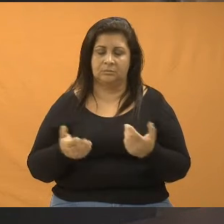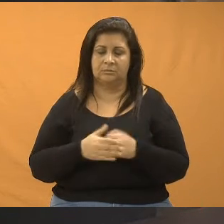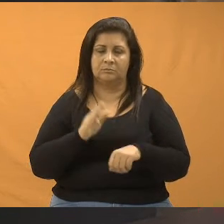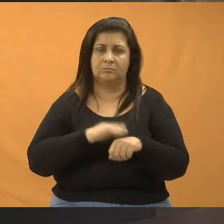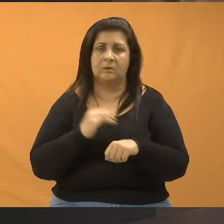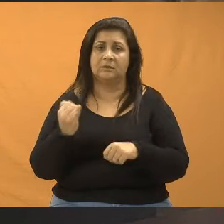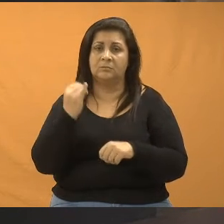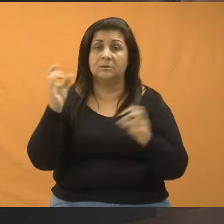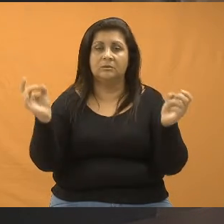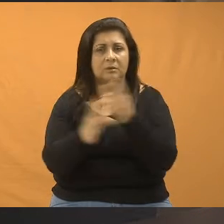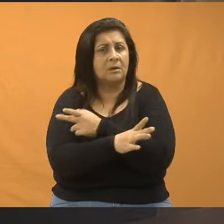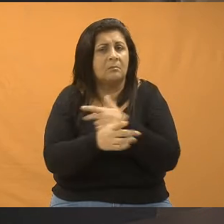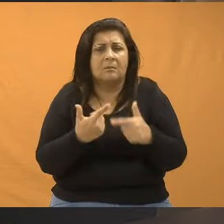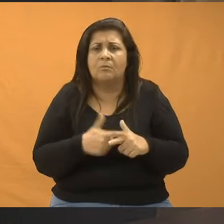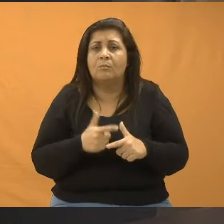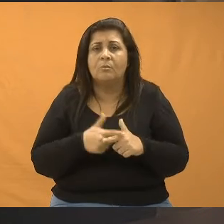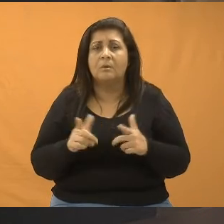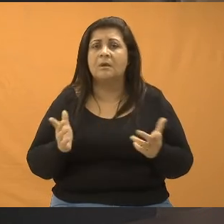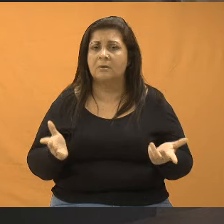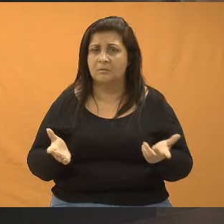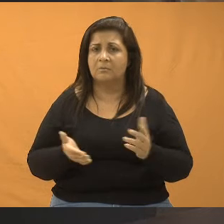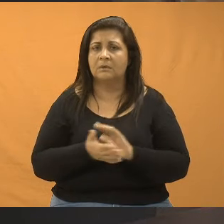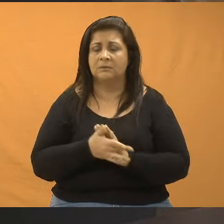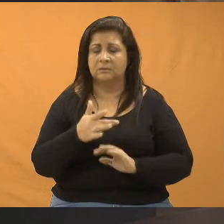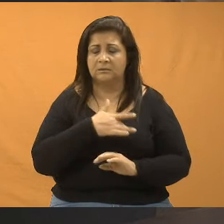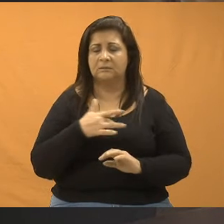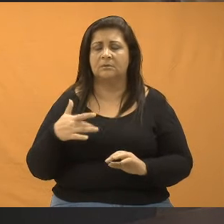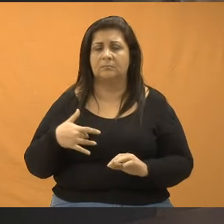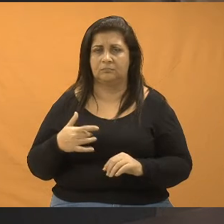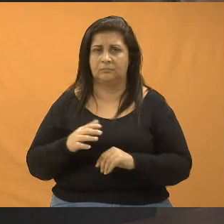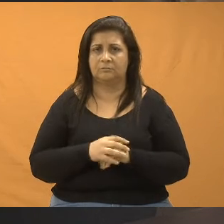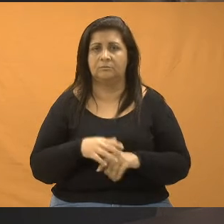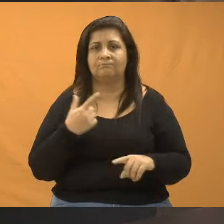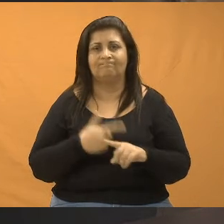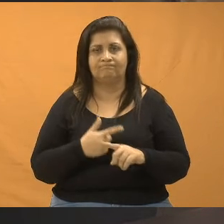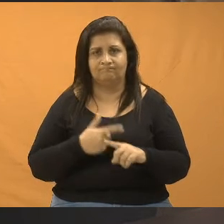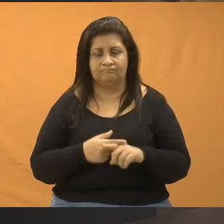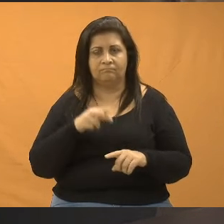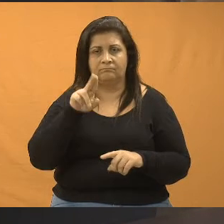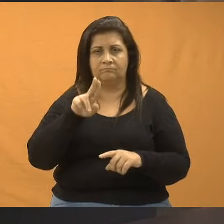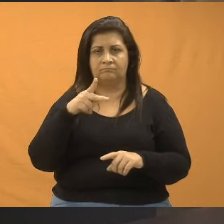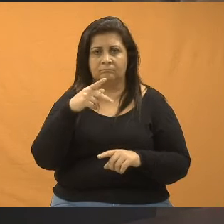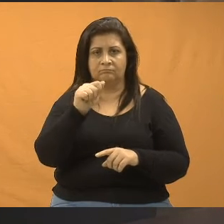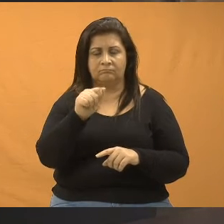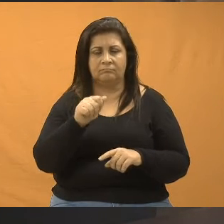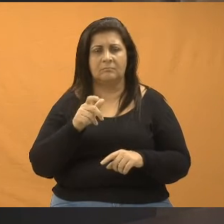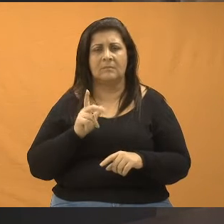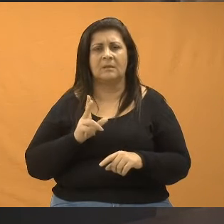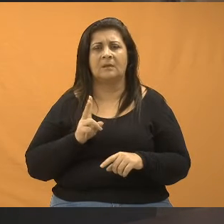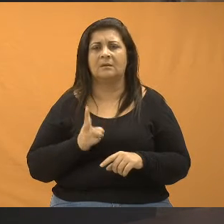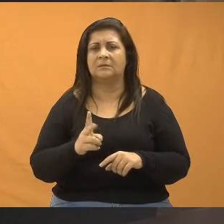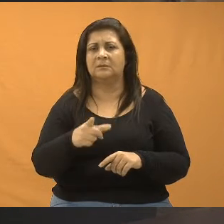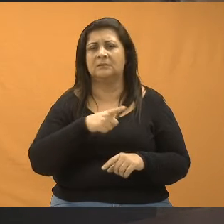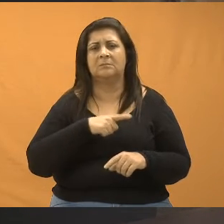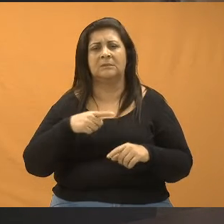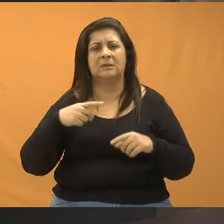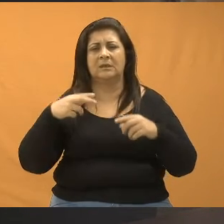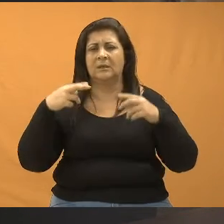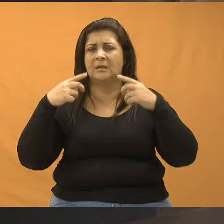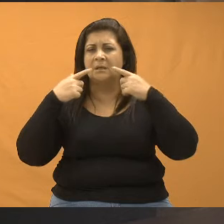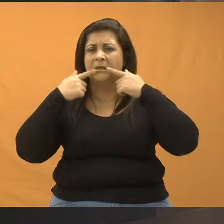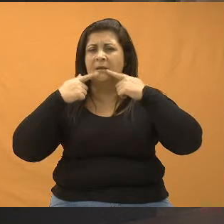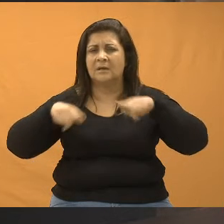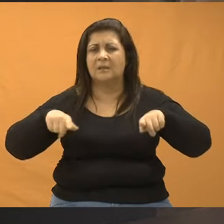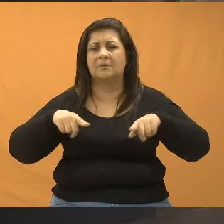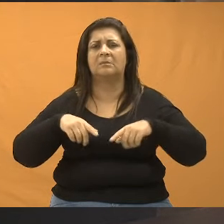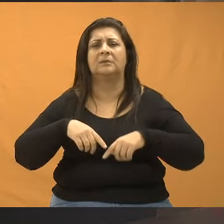importante é solucionar o problema da saúde, porque realmente a UPA, eu vivo tendo reclamação do UPA, eu vivo tendo reclamações